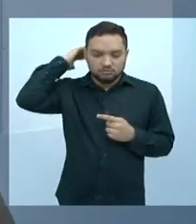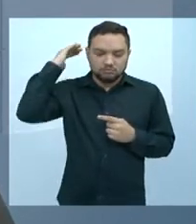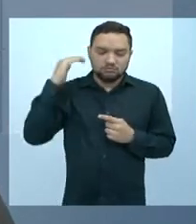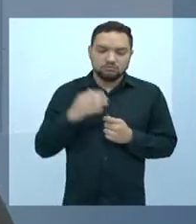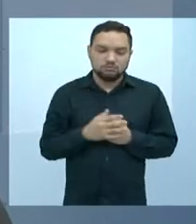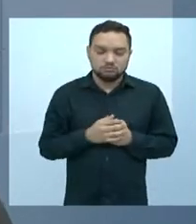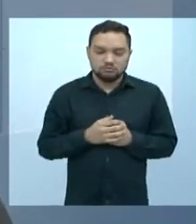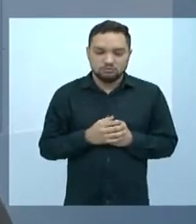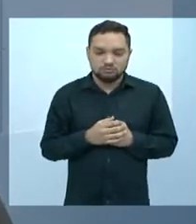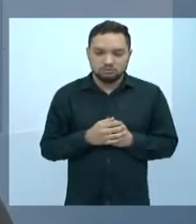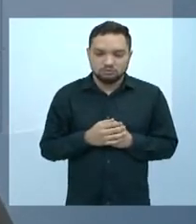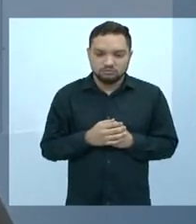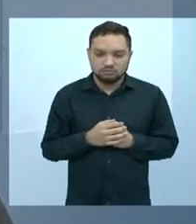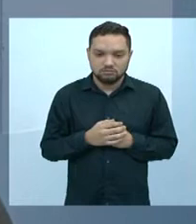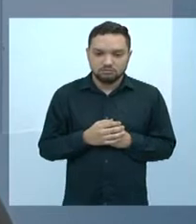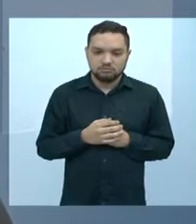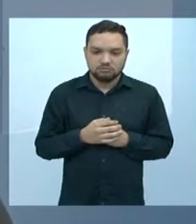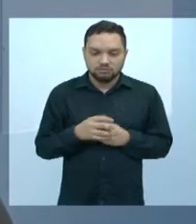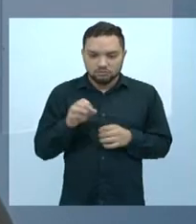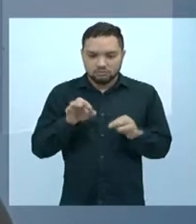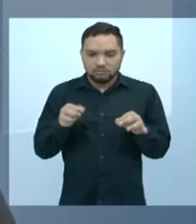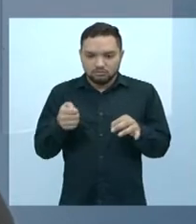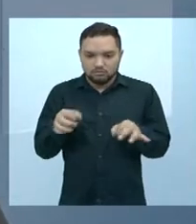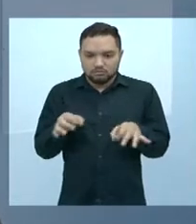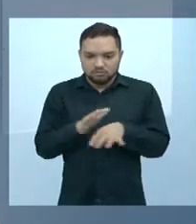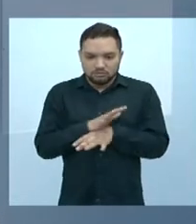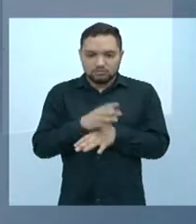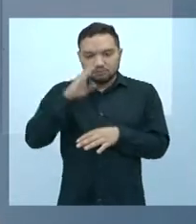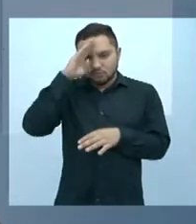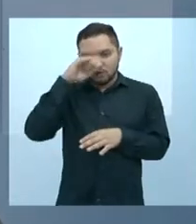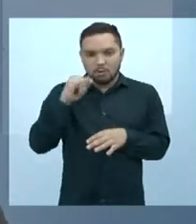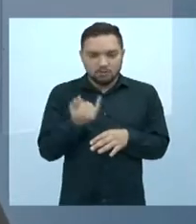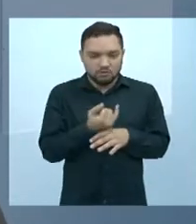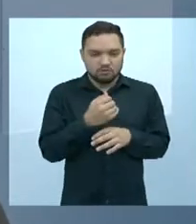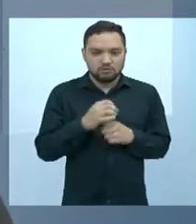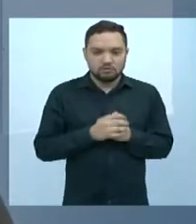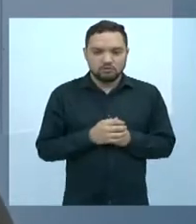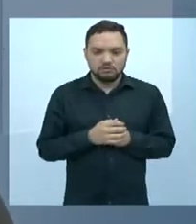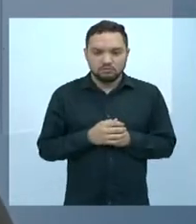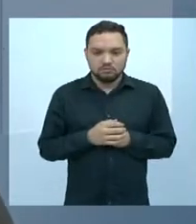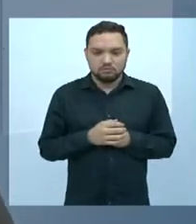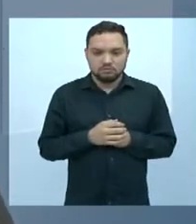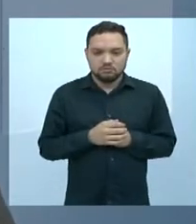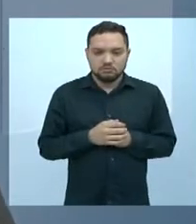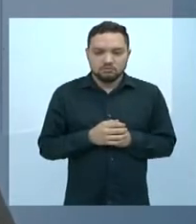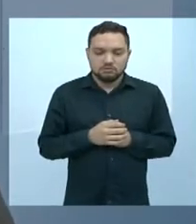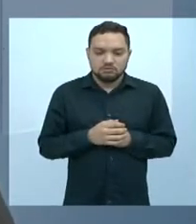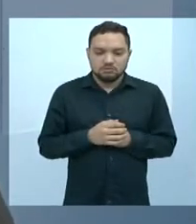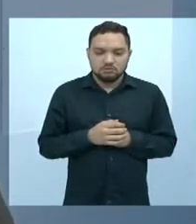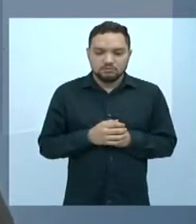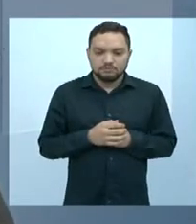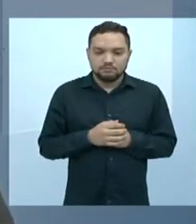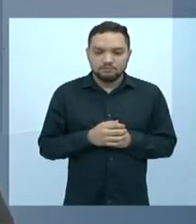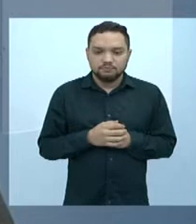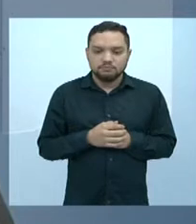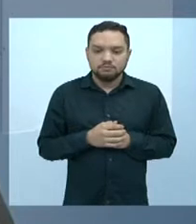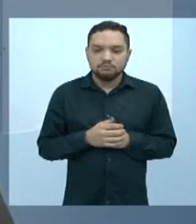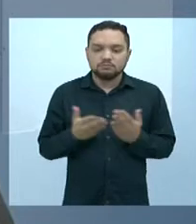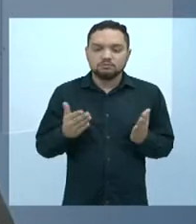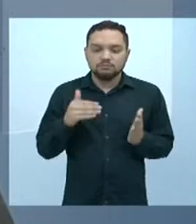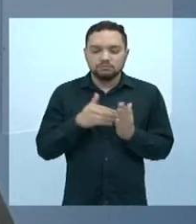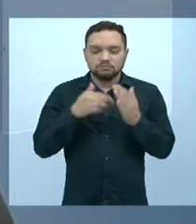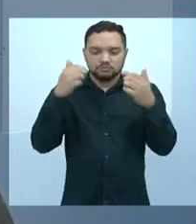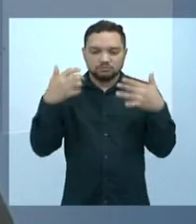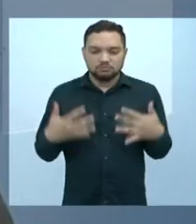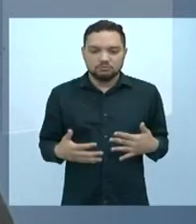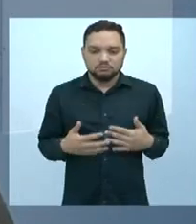no gol. O Bolsonaro só veio e fez o gol. Também não vamos tirar esse mérito do próprio, né? Mas, para finalizar, eu